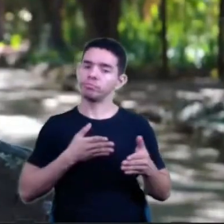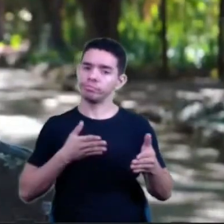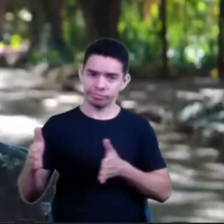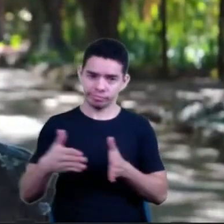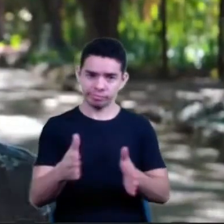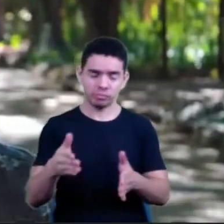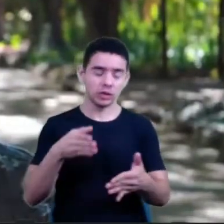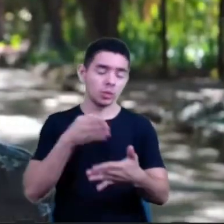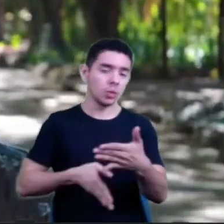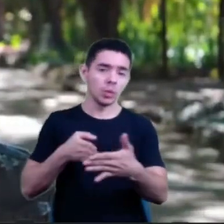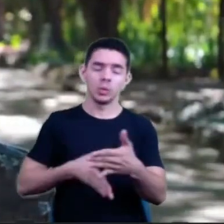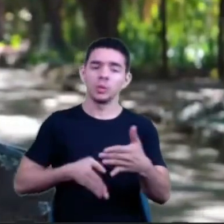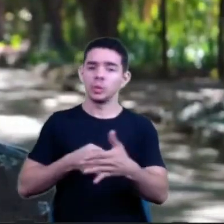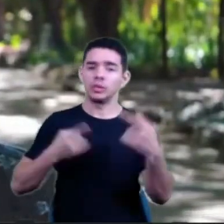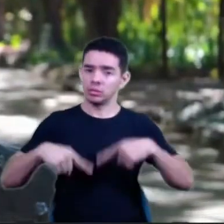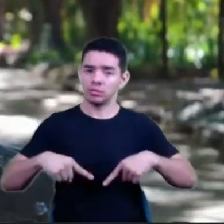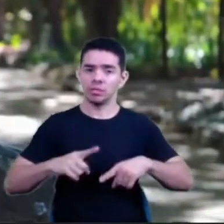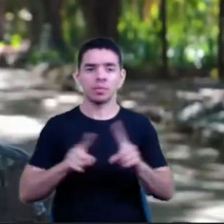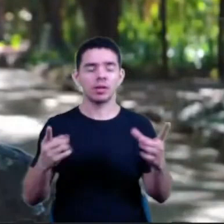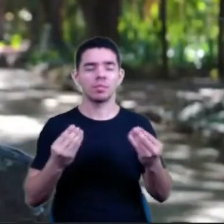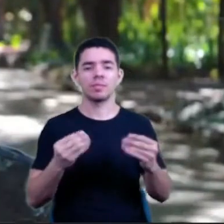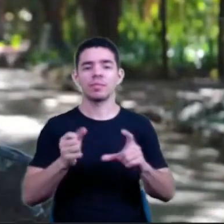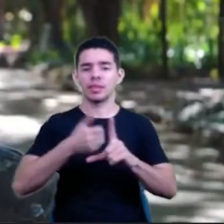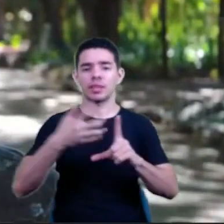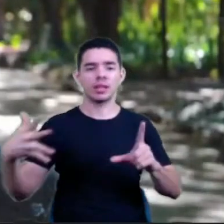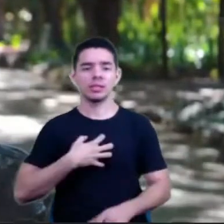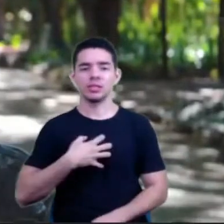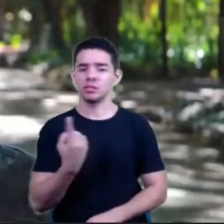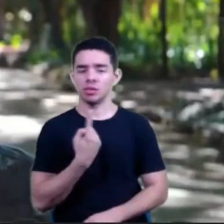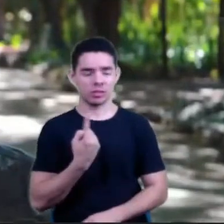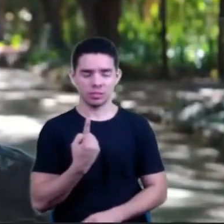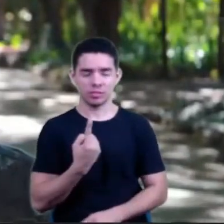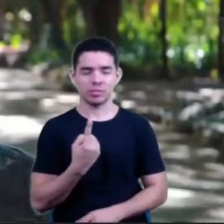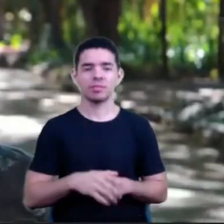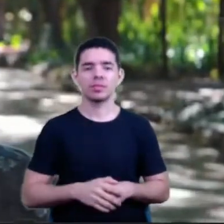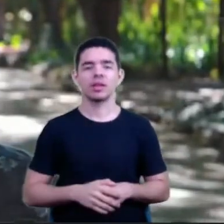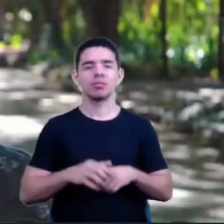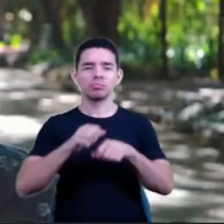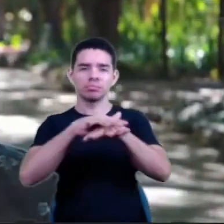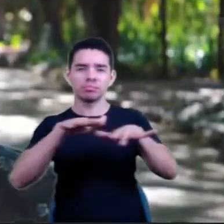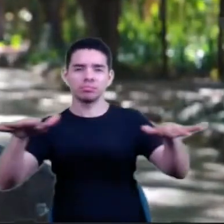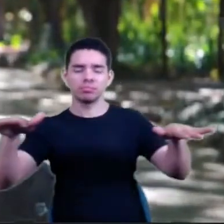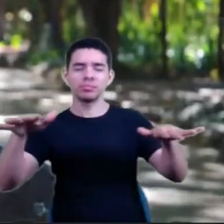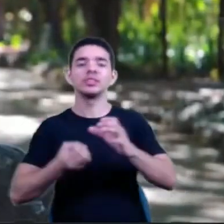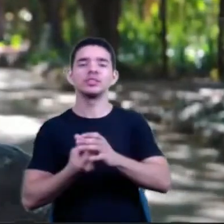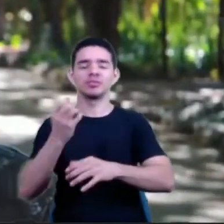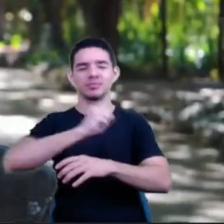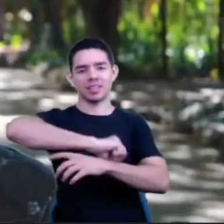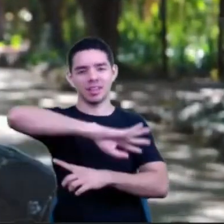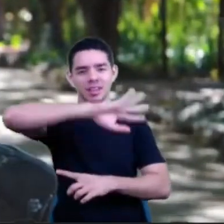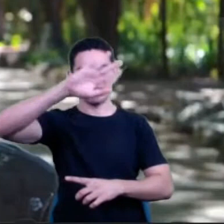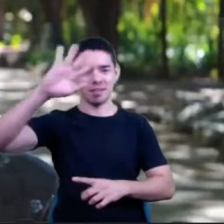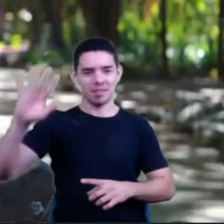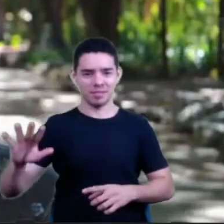desafiadora, mas muitos LGBTs não se sentem mais tão sozinhos. No horizonte, aos poucos, surge o